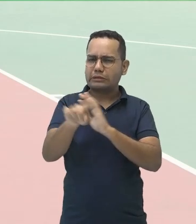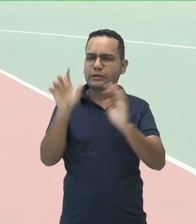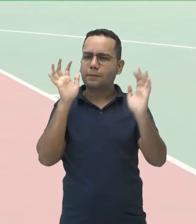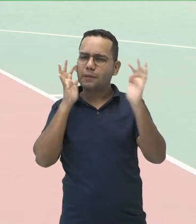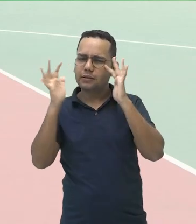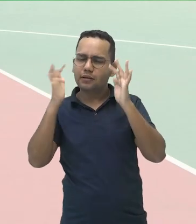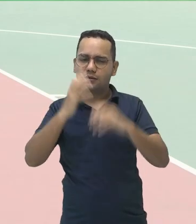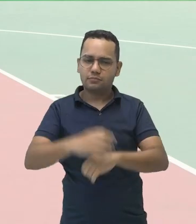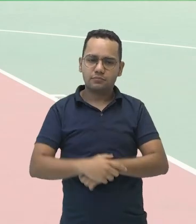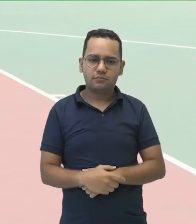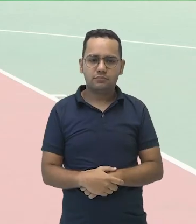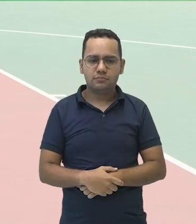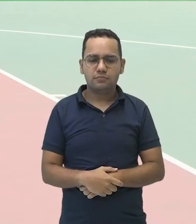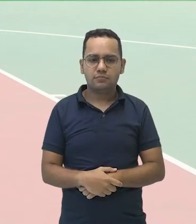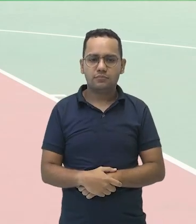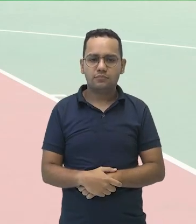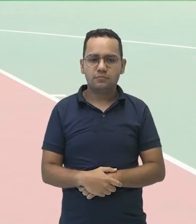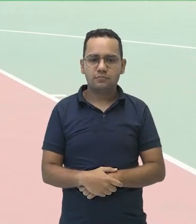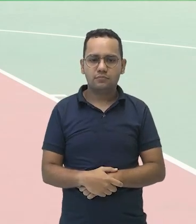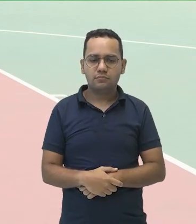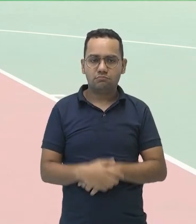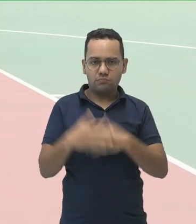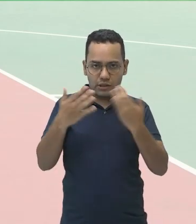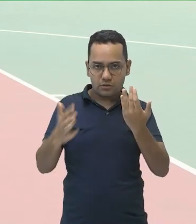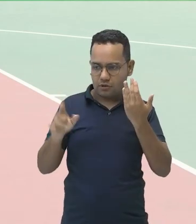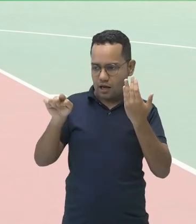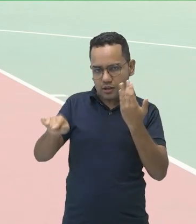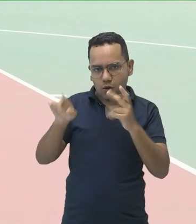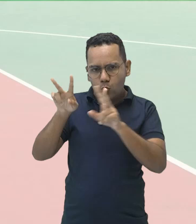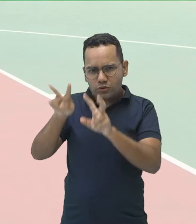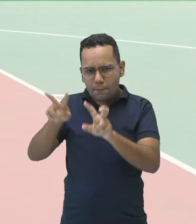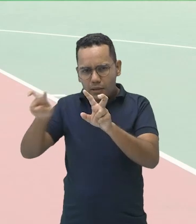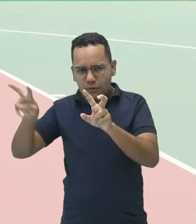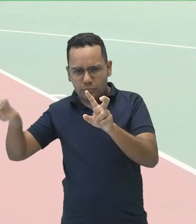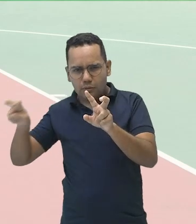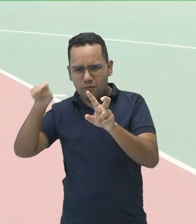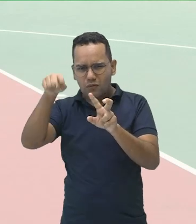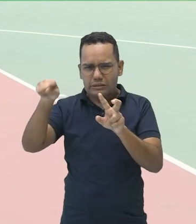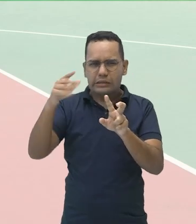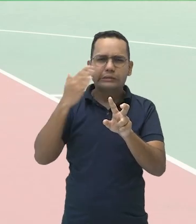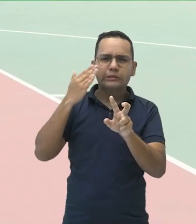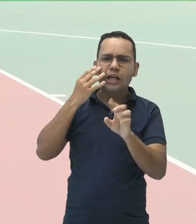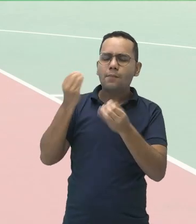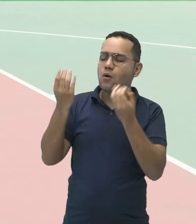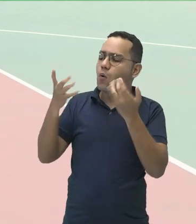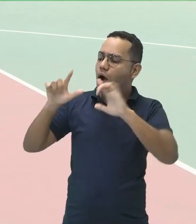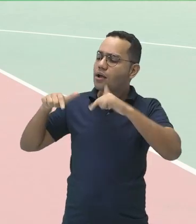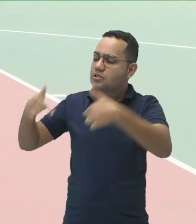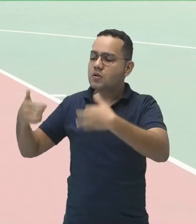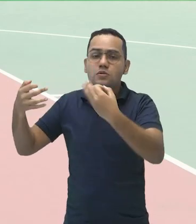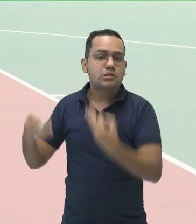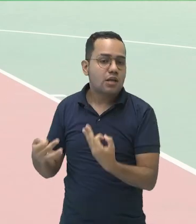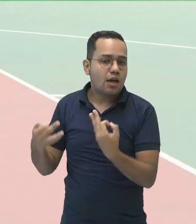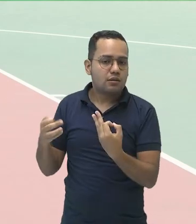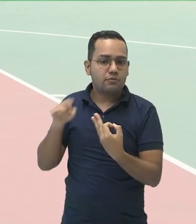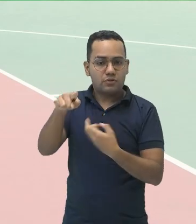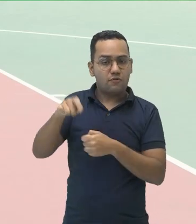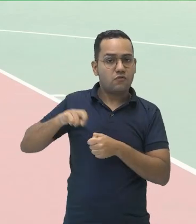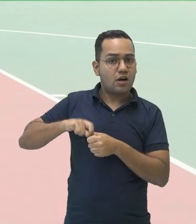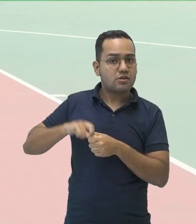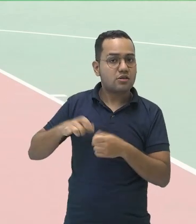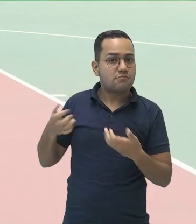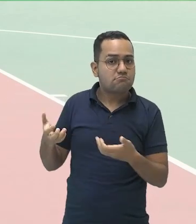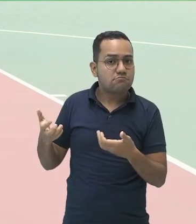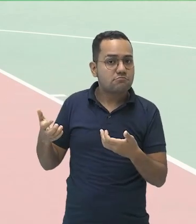Você sabe como agir em alguma dessas situações? Do desmaio, do corte na pele, do traumatismo na boca e nos dentes?